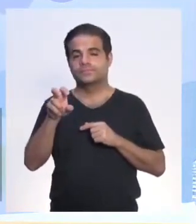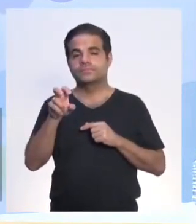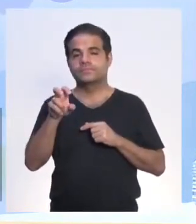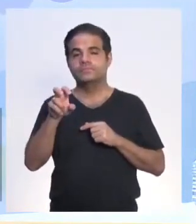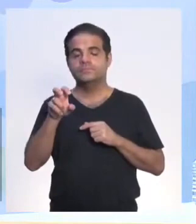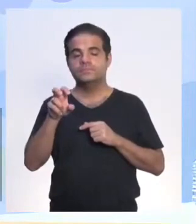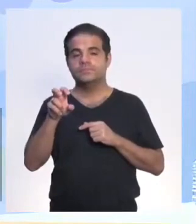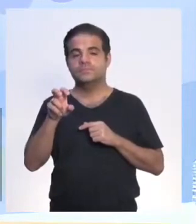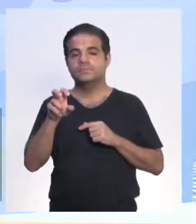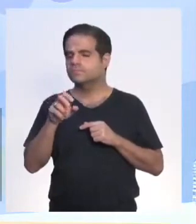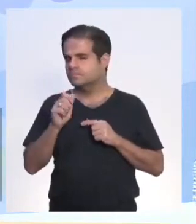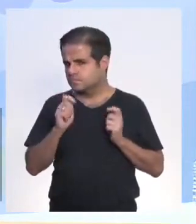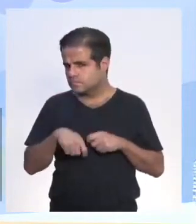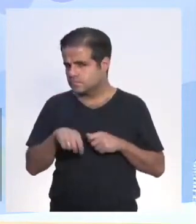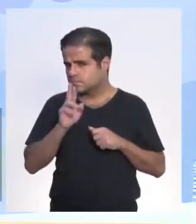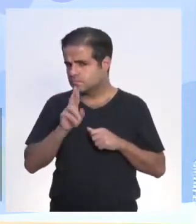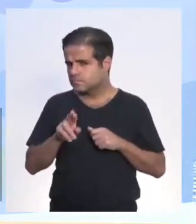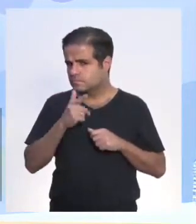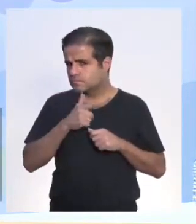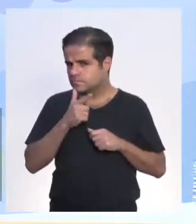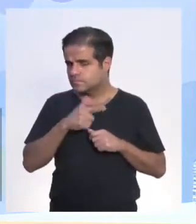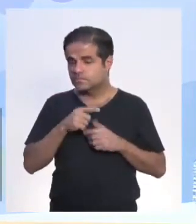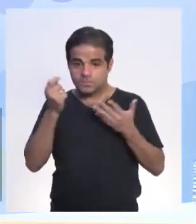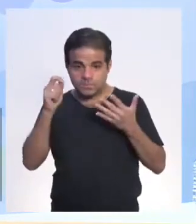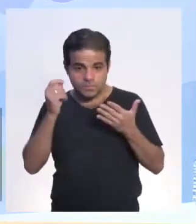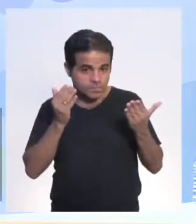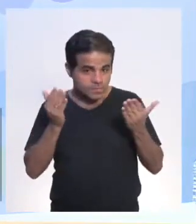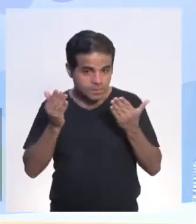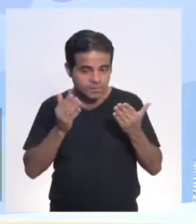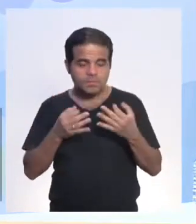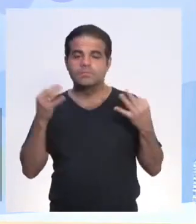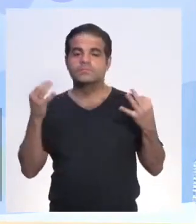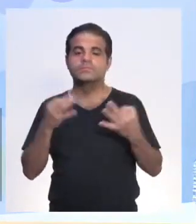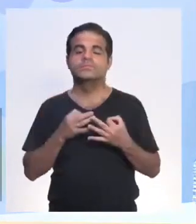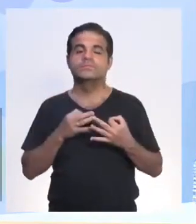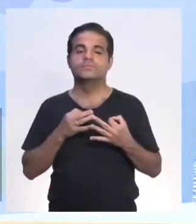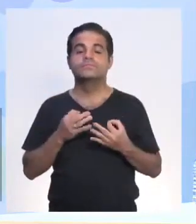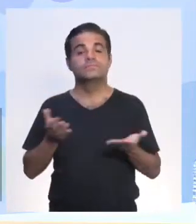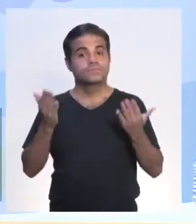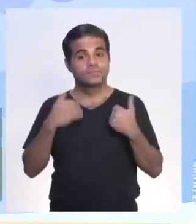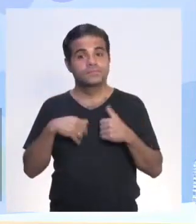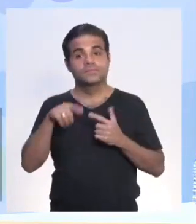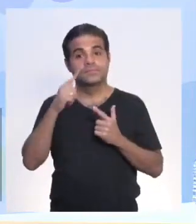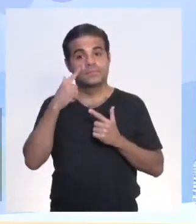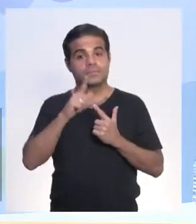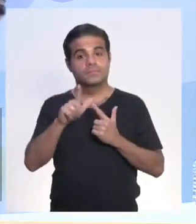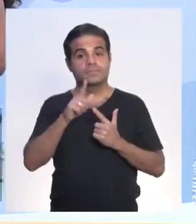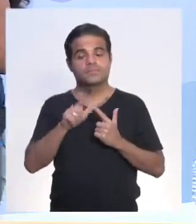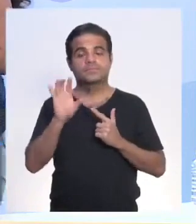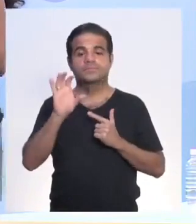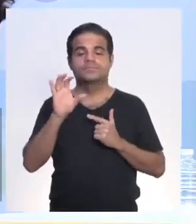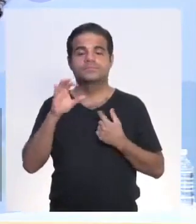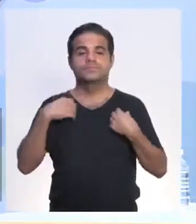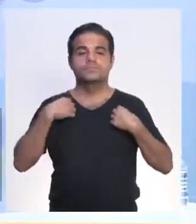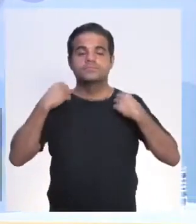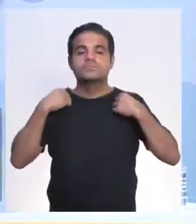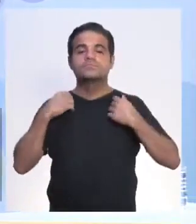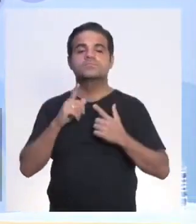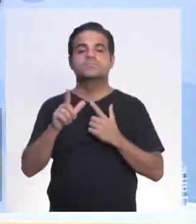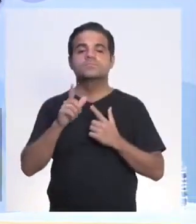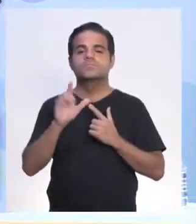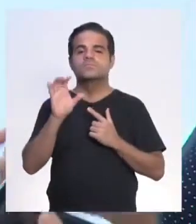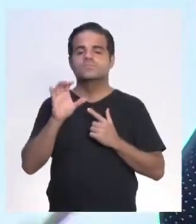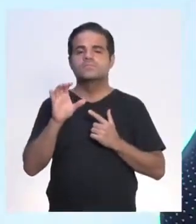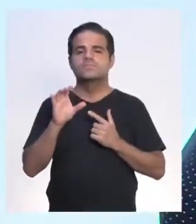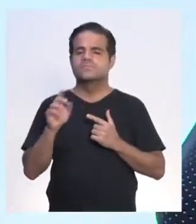0,75. Deu aí também? Conferiram? Perfeito. Vamos na letra C? Na letra C você